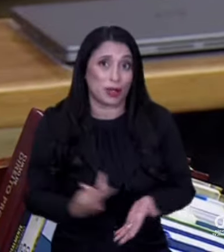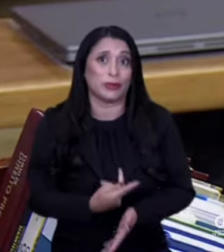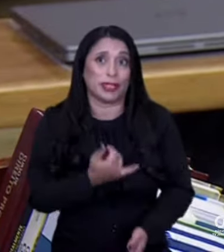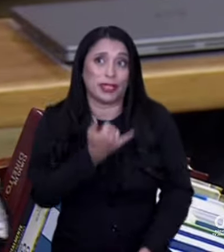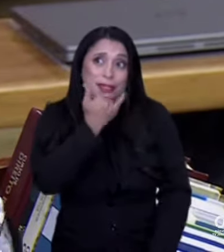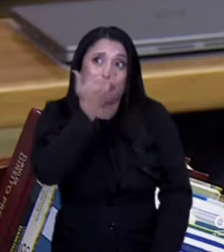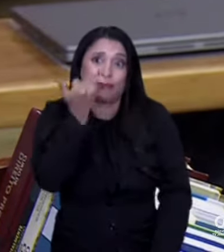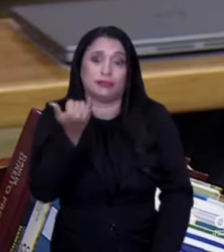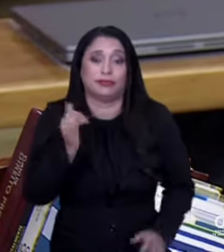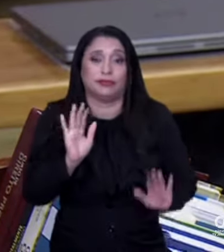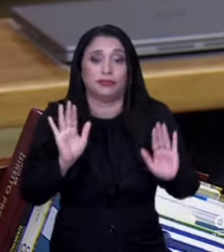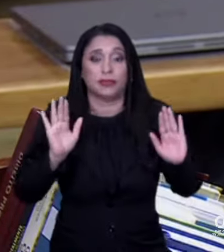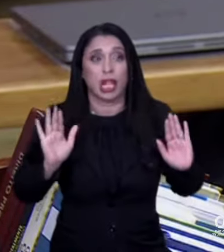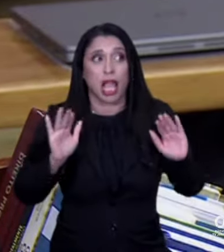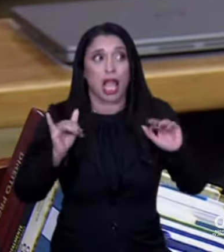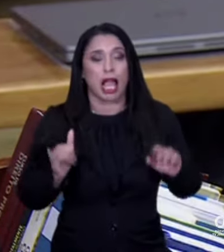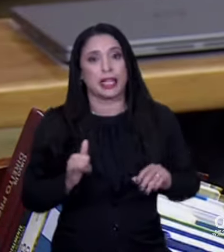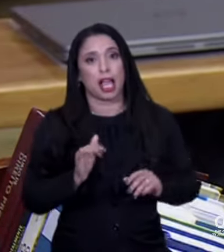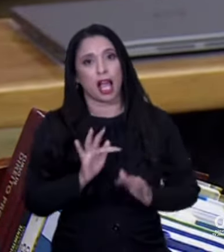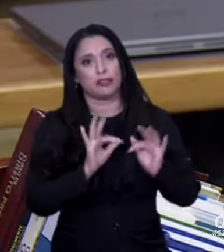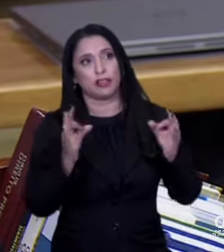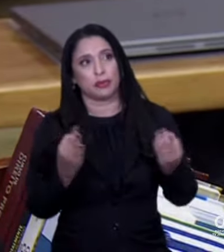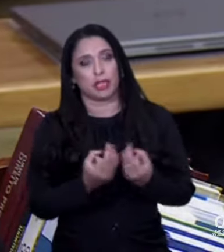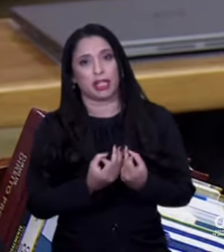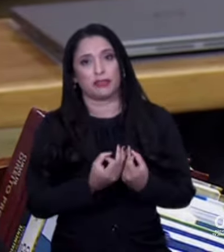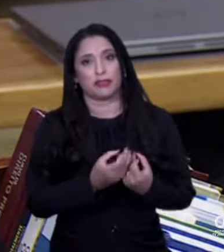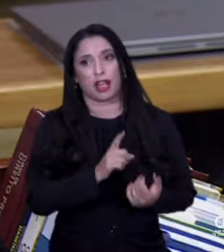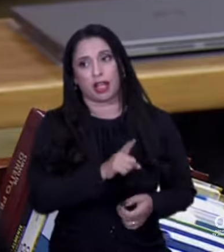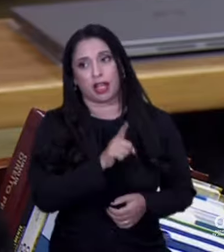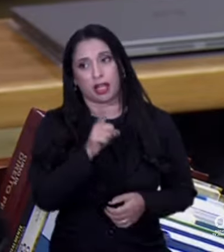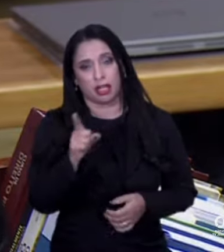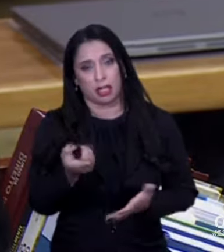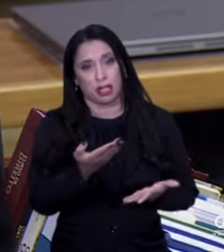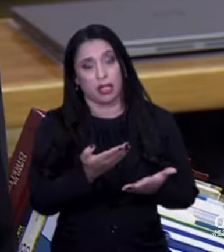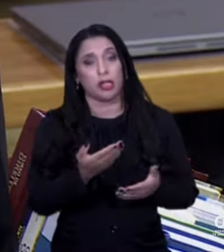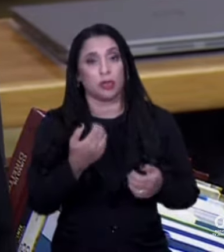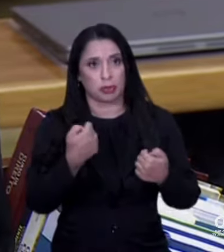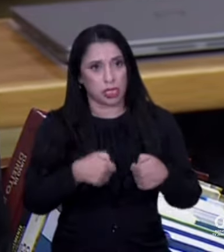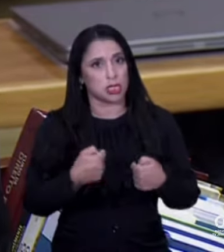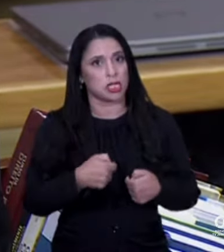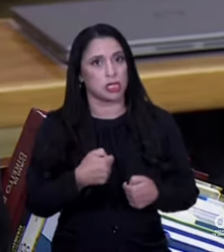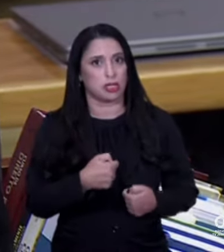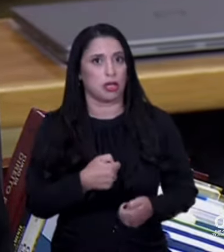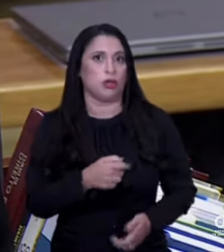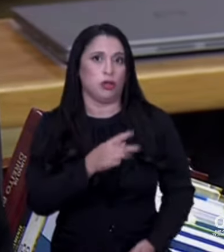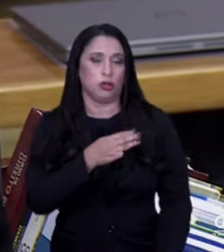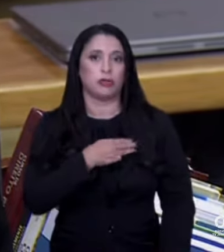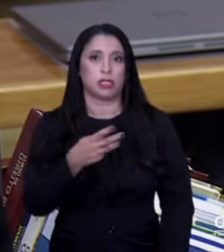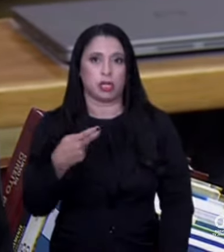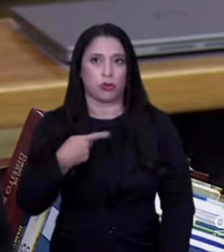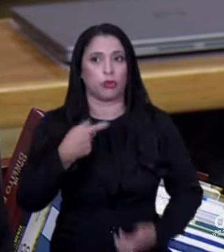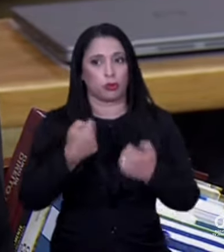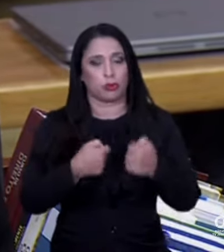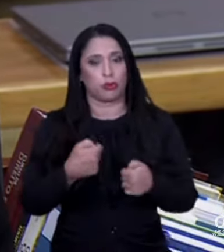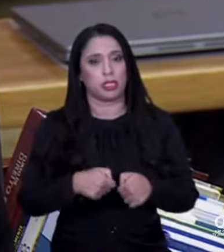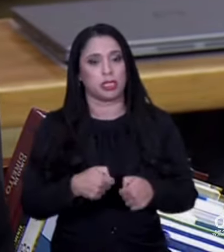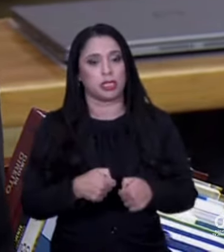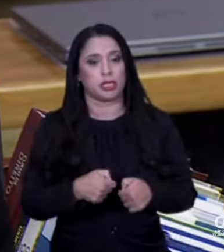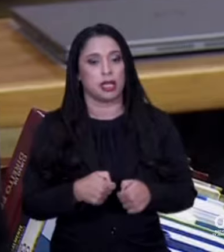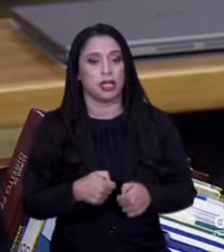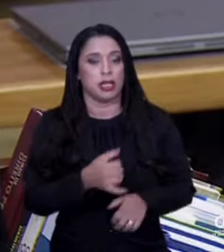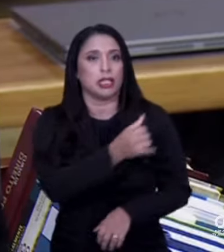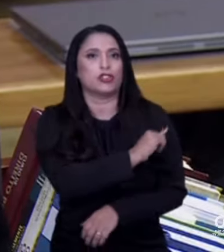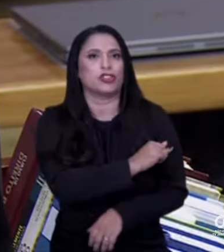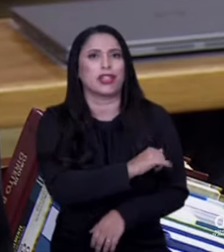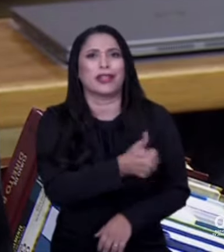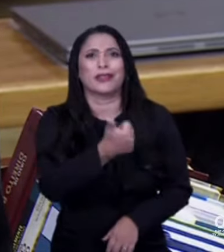é? Aí a família vai, representa, o Ministério Público tem de instaurar. Mas se, por exemplo, no Rio de Janeiro, vamos dizer, ocorrem 10